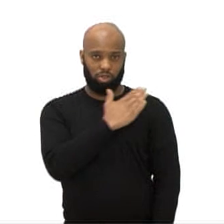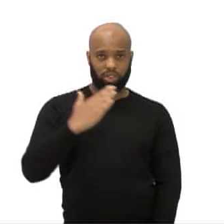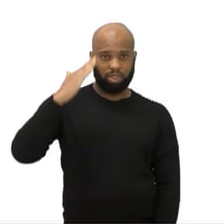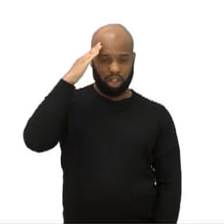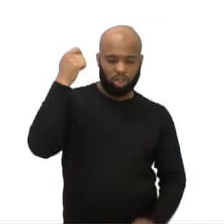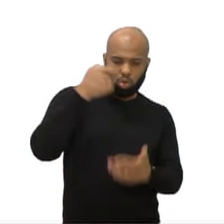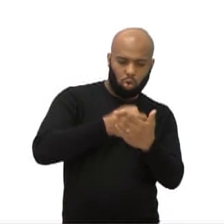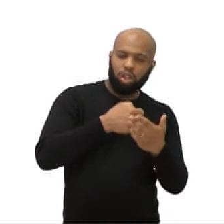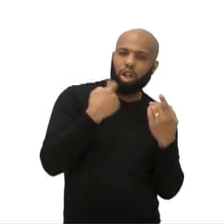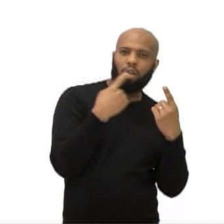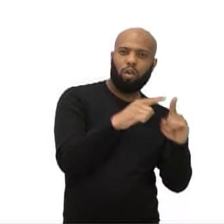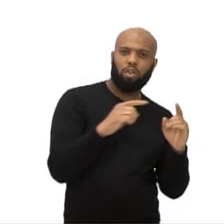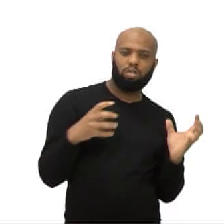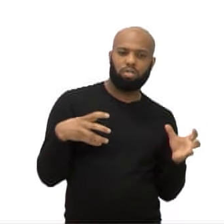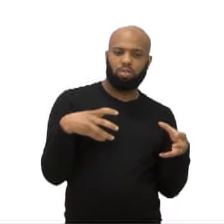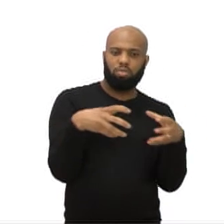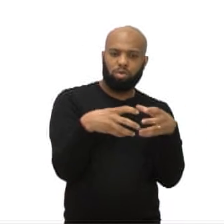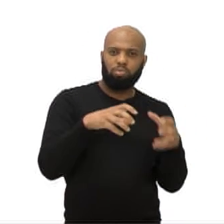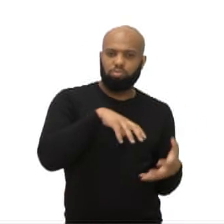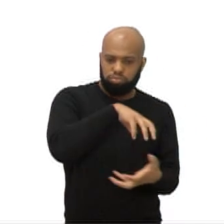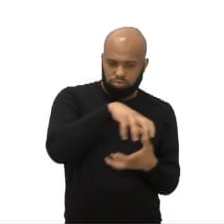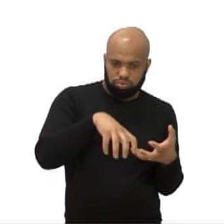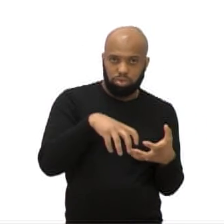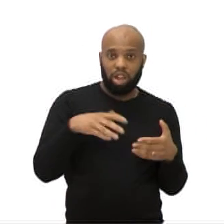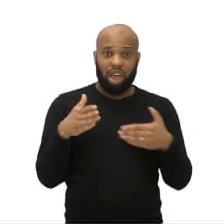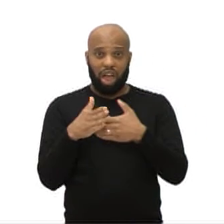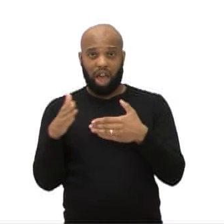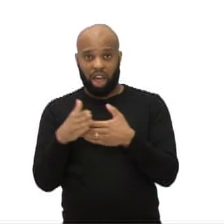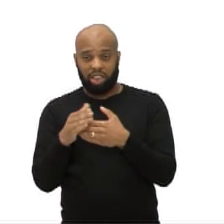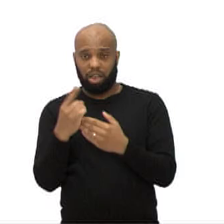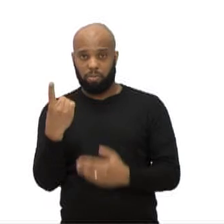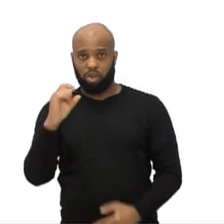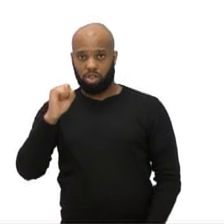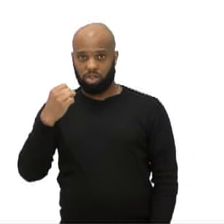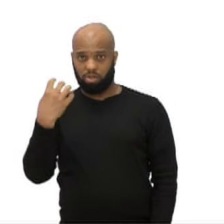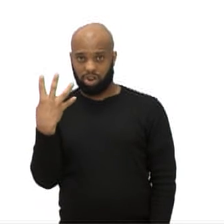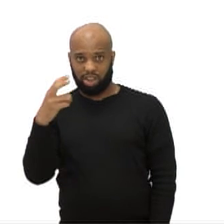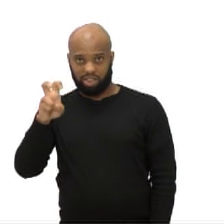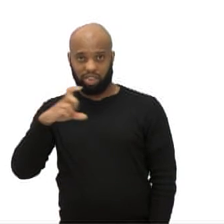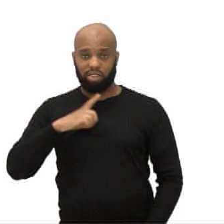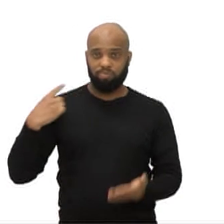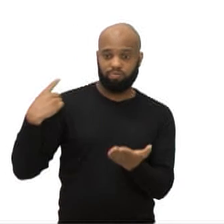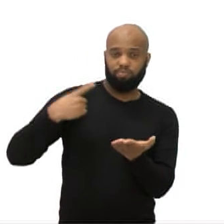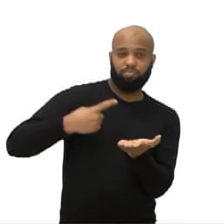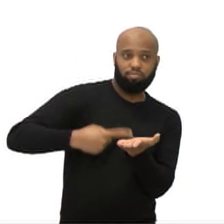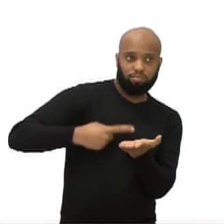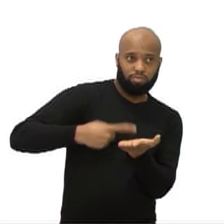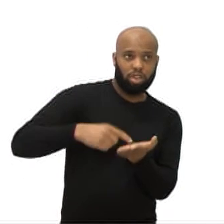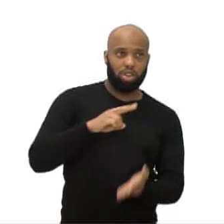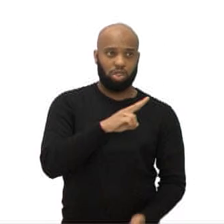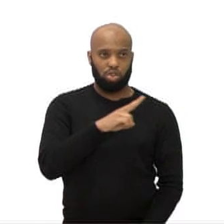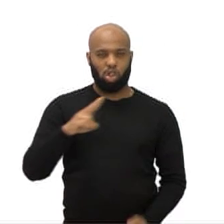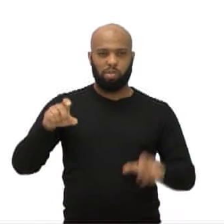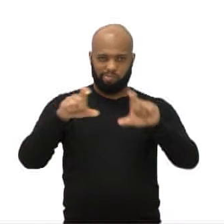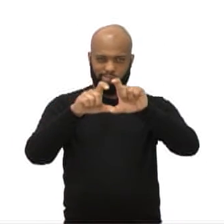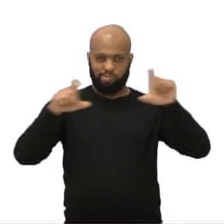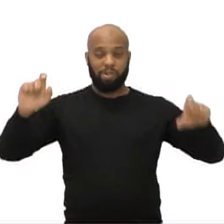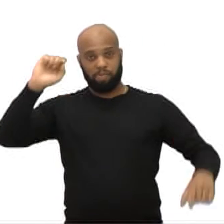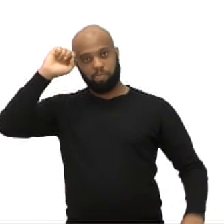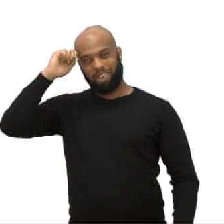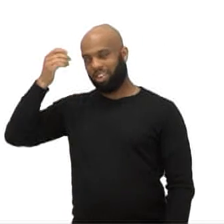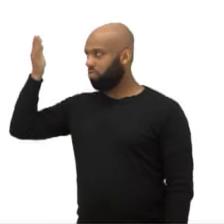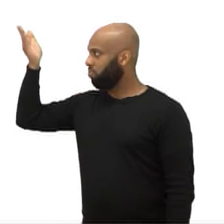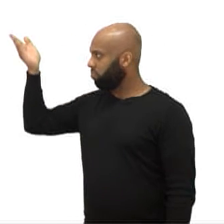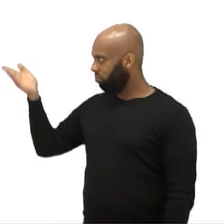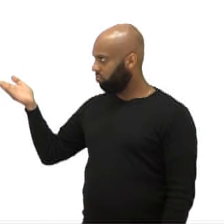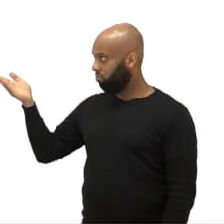farroupilhas. Batalhas que duraram até 1845, quando ocorreu o Tratado de Ponche Verde, um acordo que